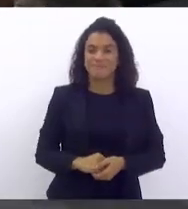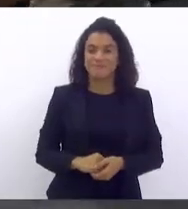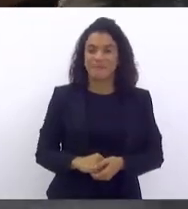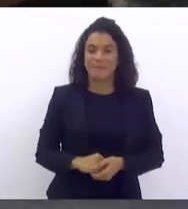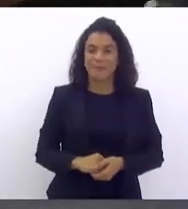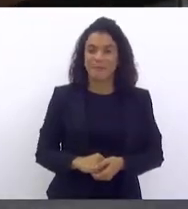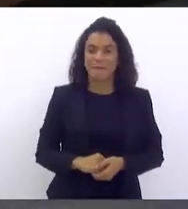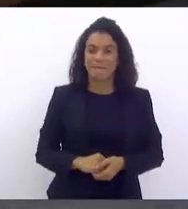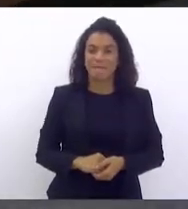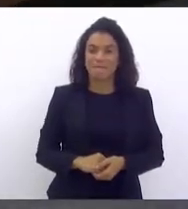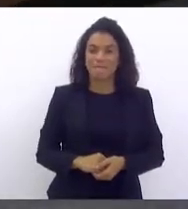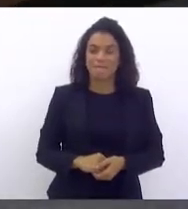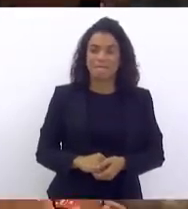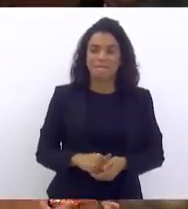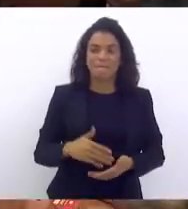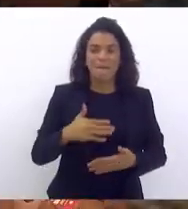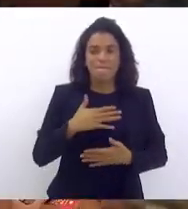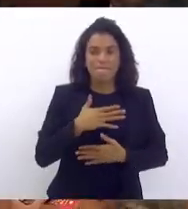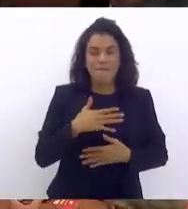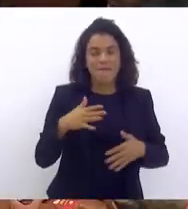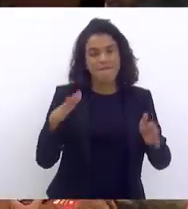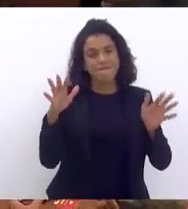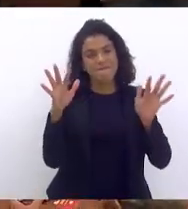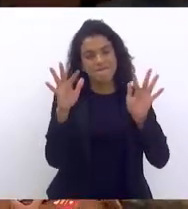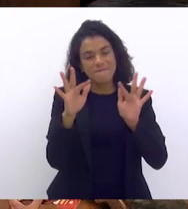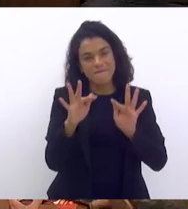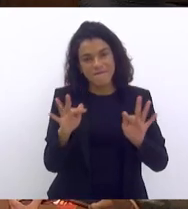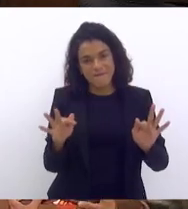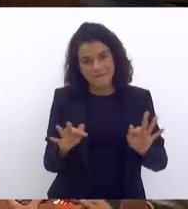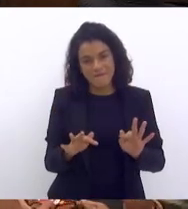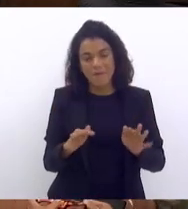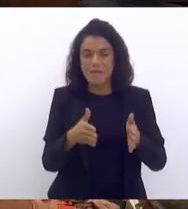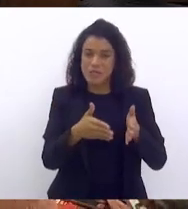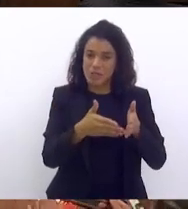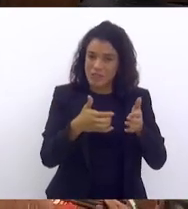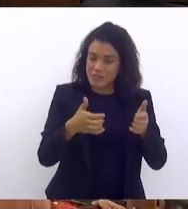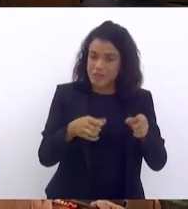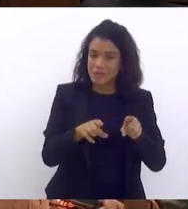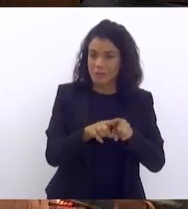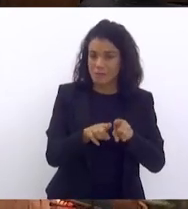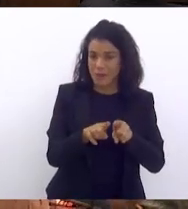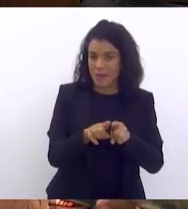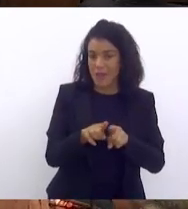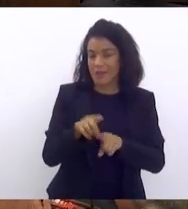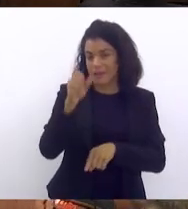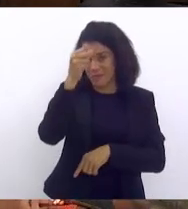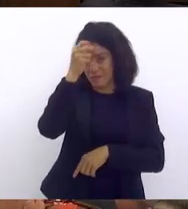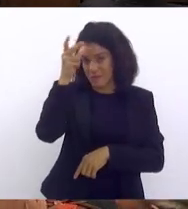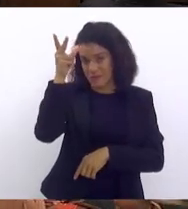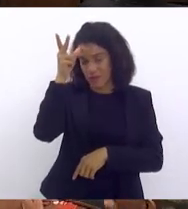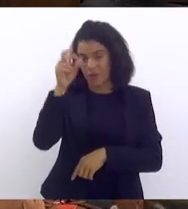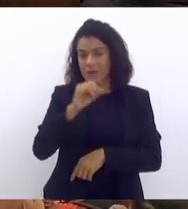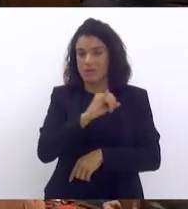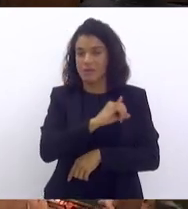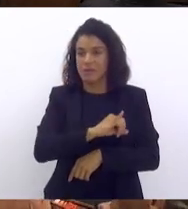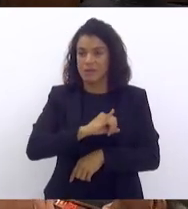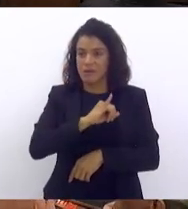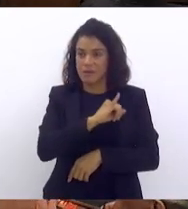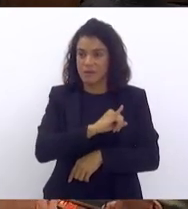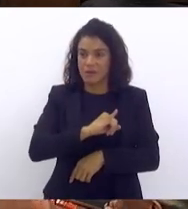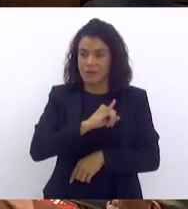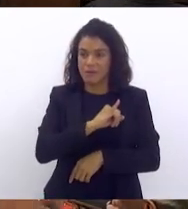A minha solicitação é sobre que na Prefeitura de Itaguaí as